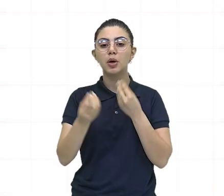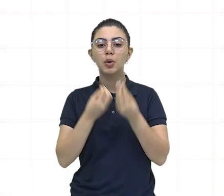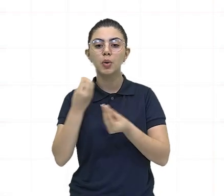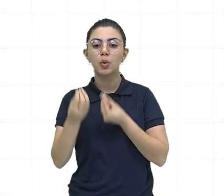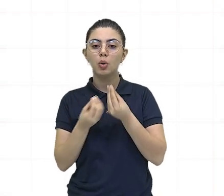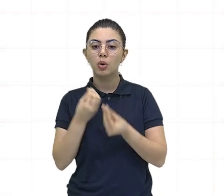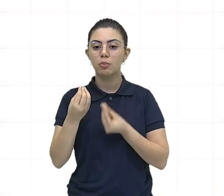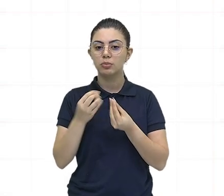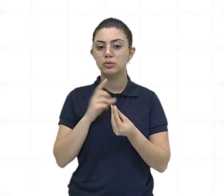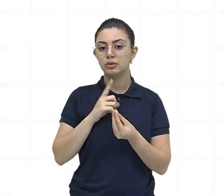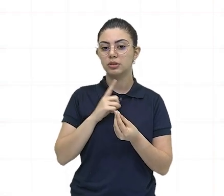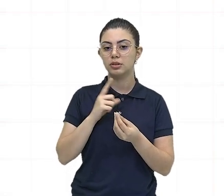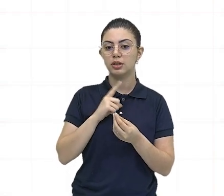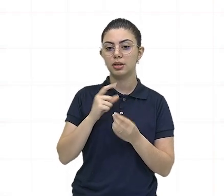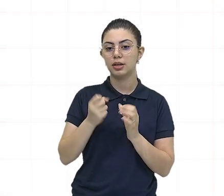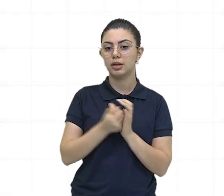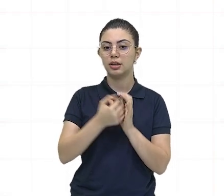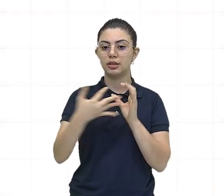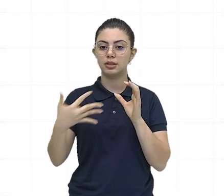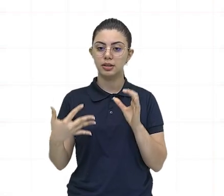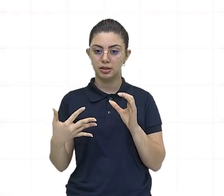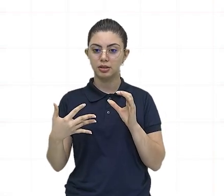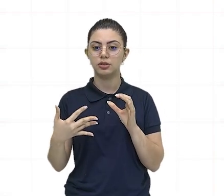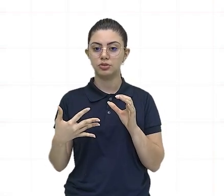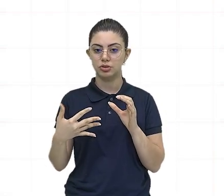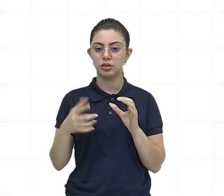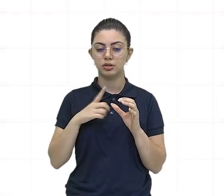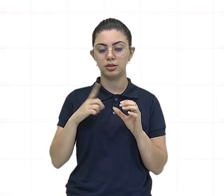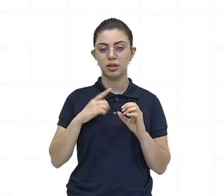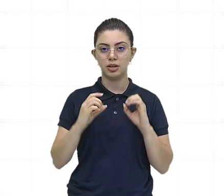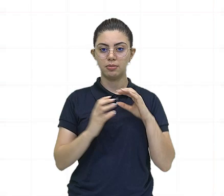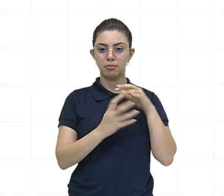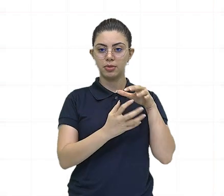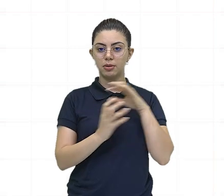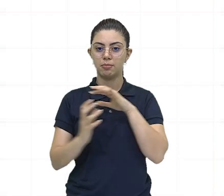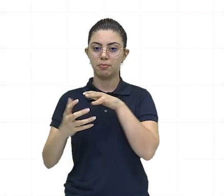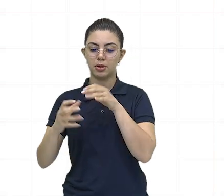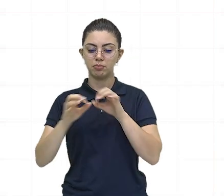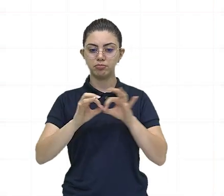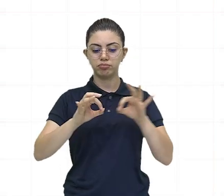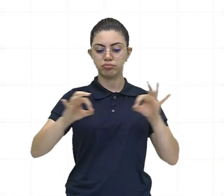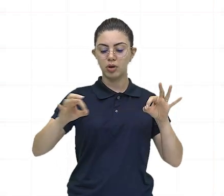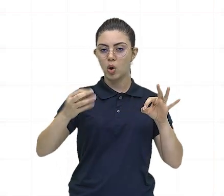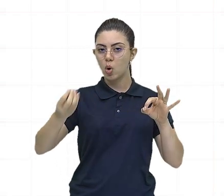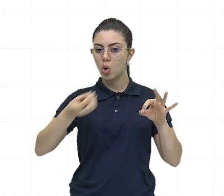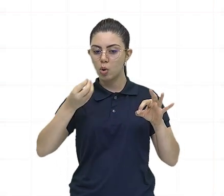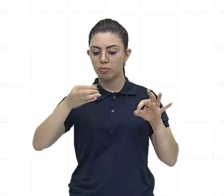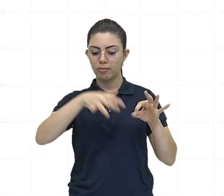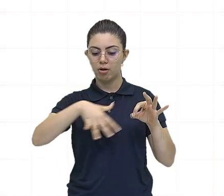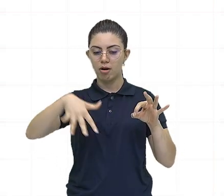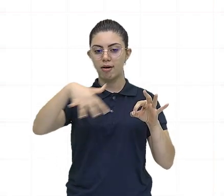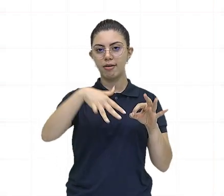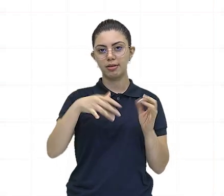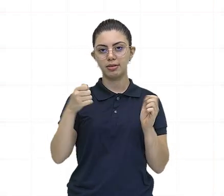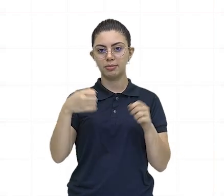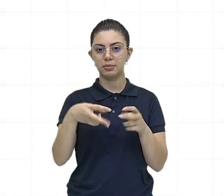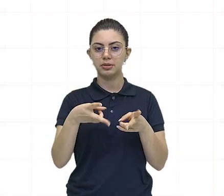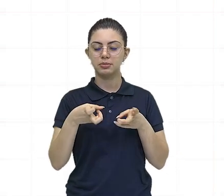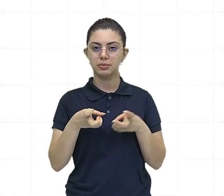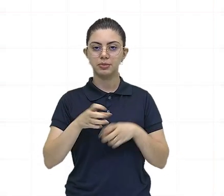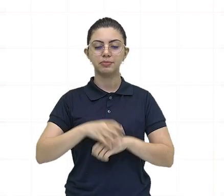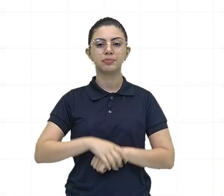de asteroides entre Marte e Júpiter, e né, que a gente pode então verificar que o nosso